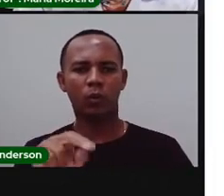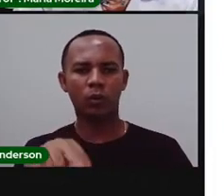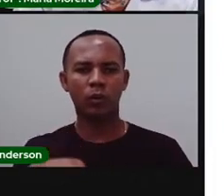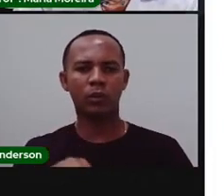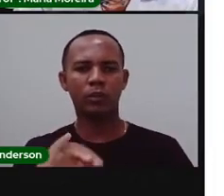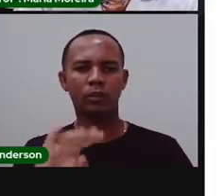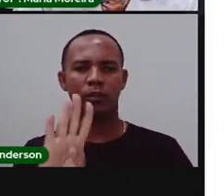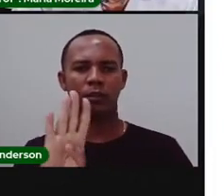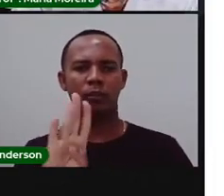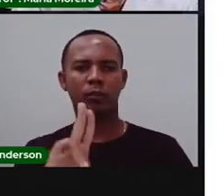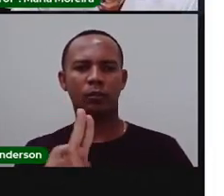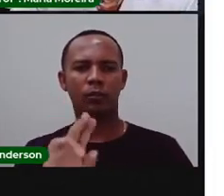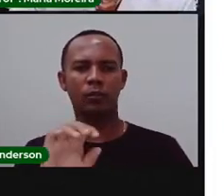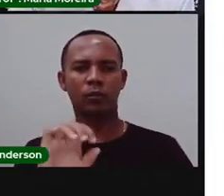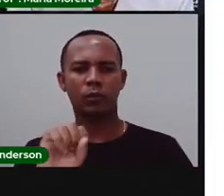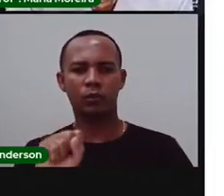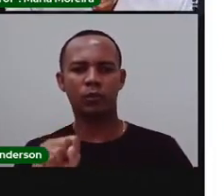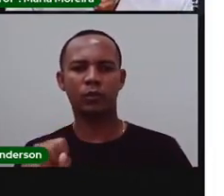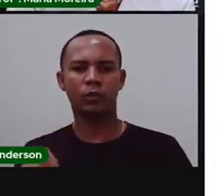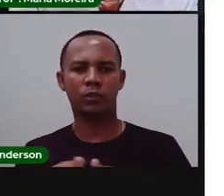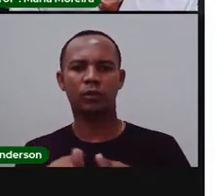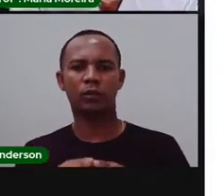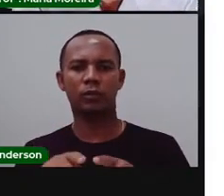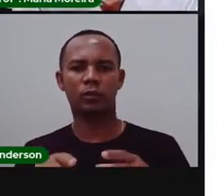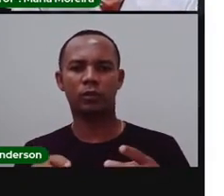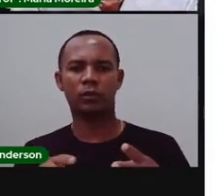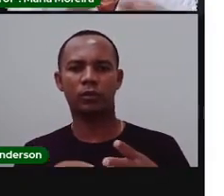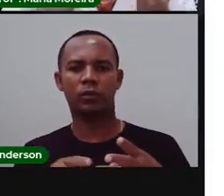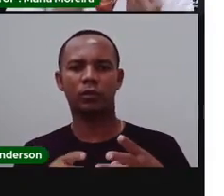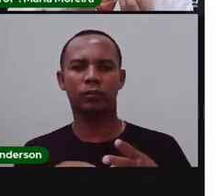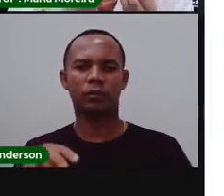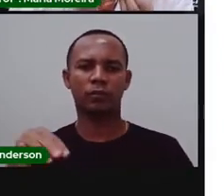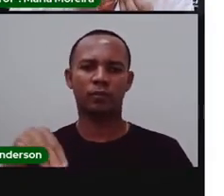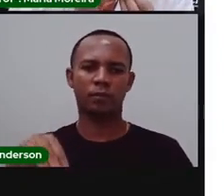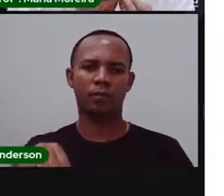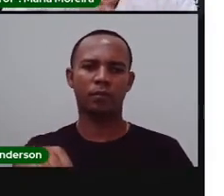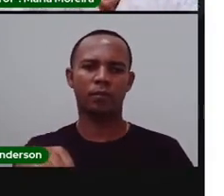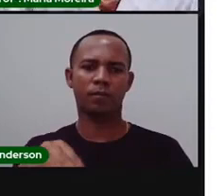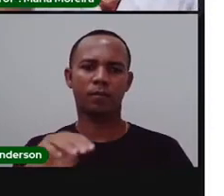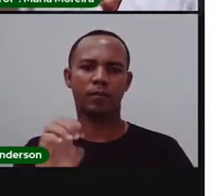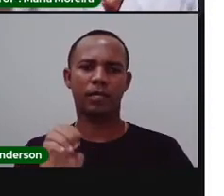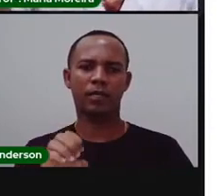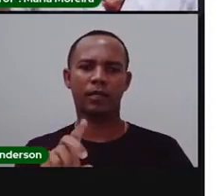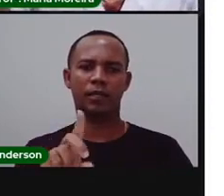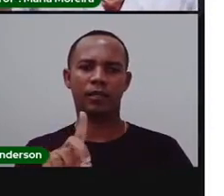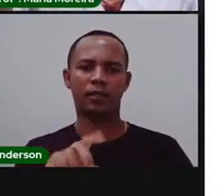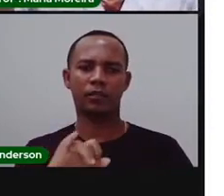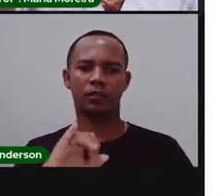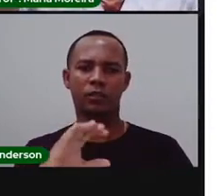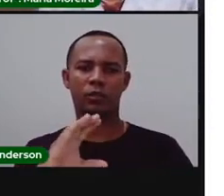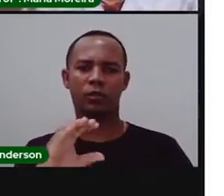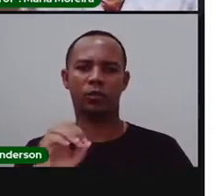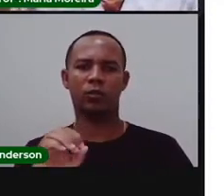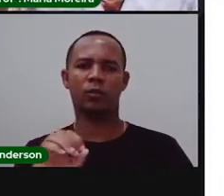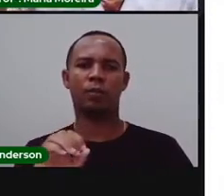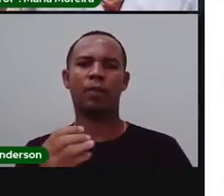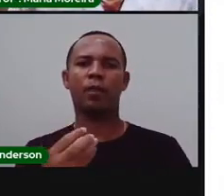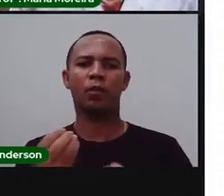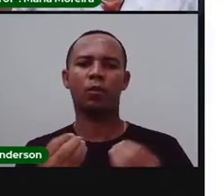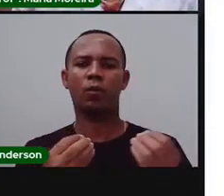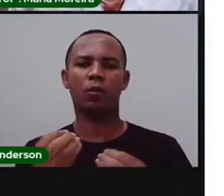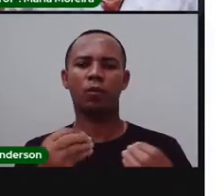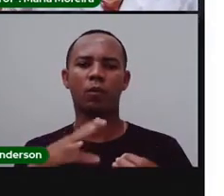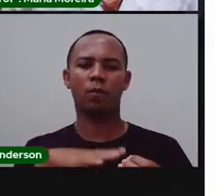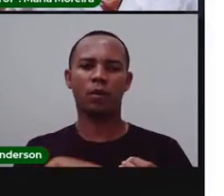mais fortes. Lembrando o seguinte, no português, essa ideia de